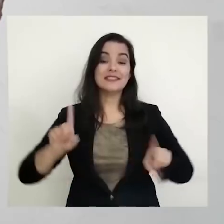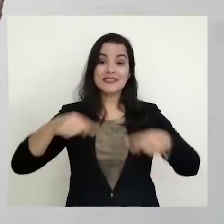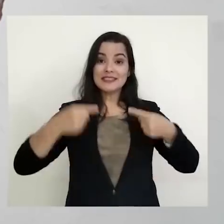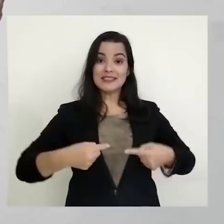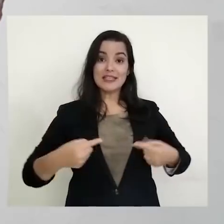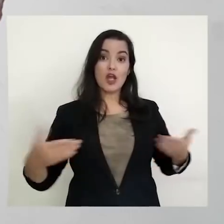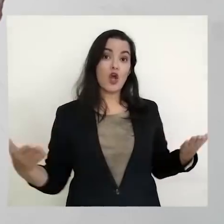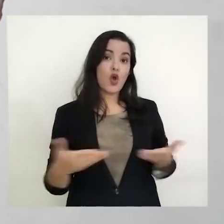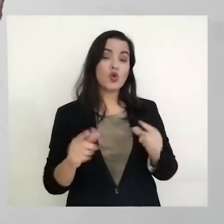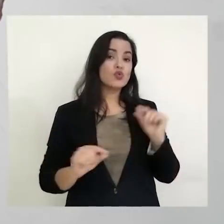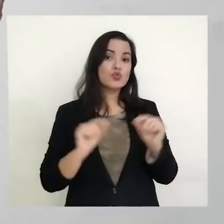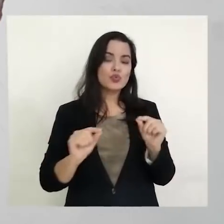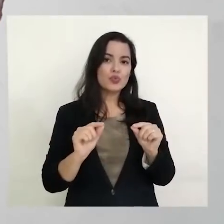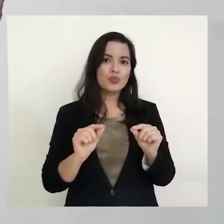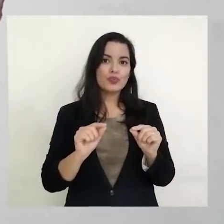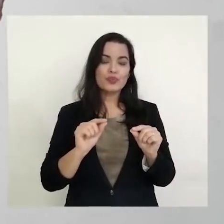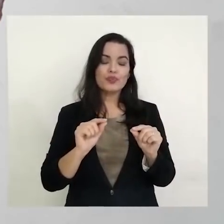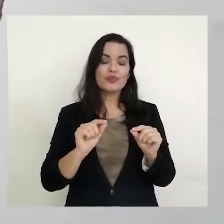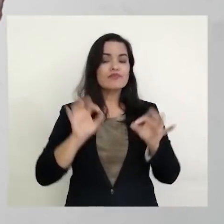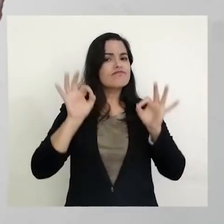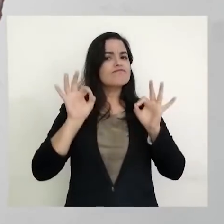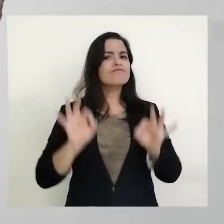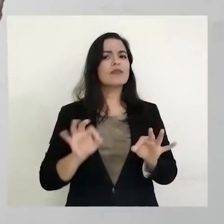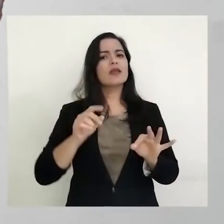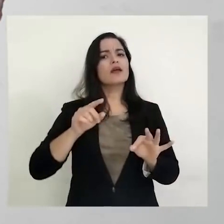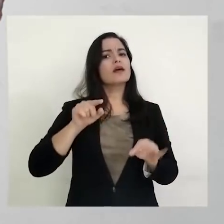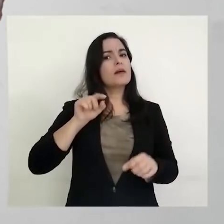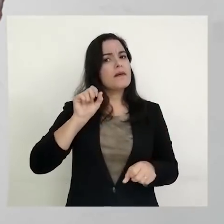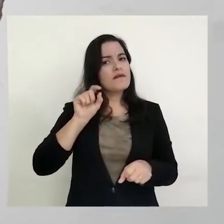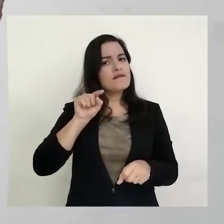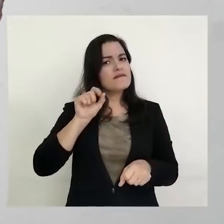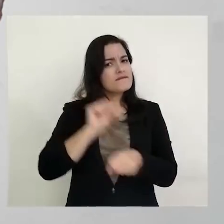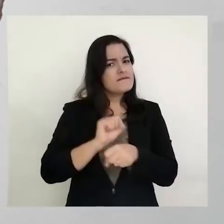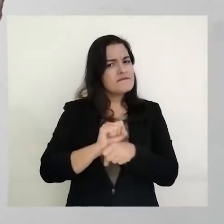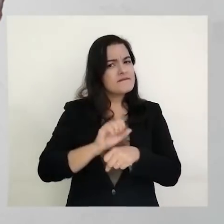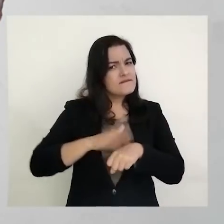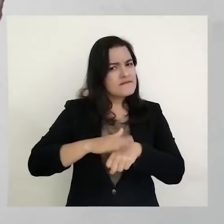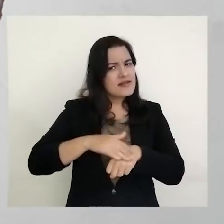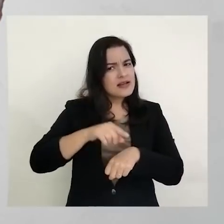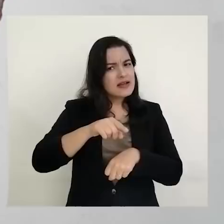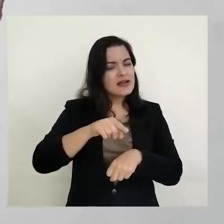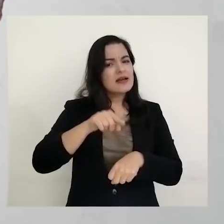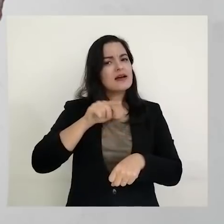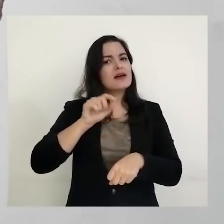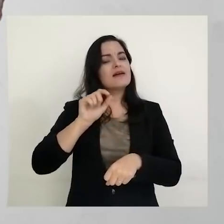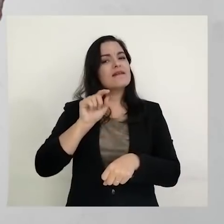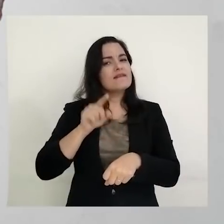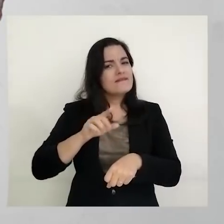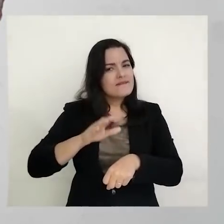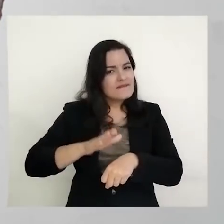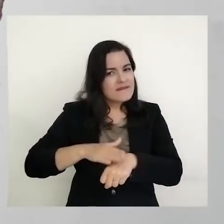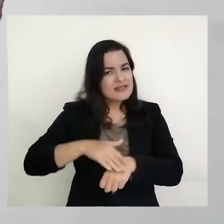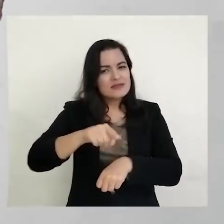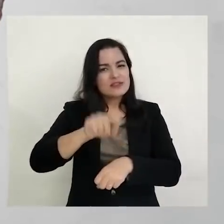desafio é exatamente te fazer pensar um pouquinho mais sobre essas